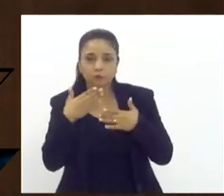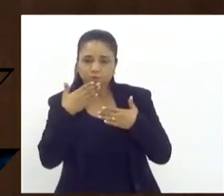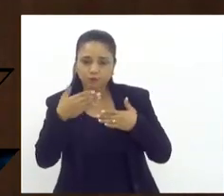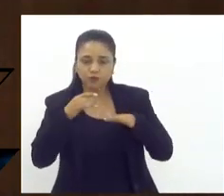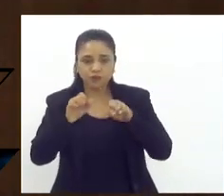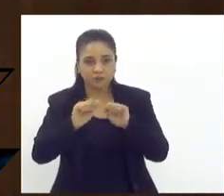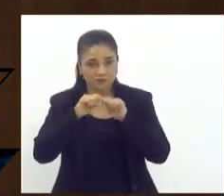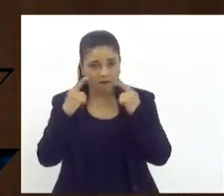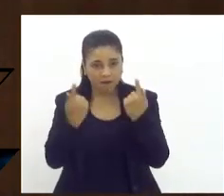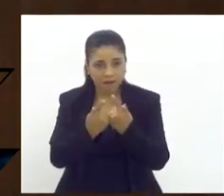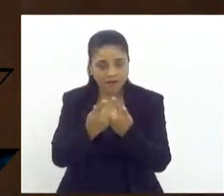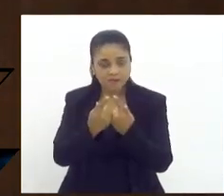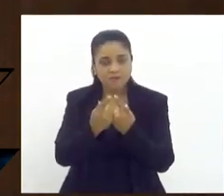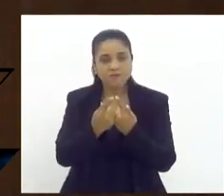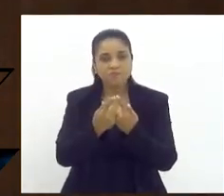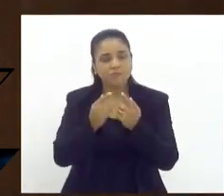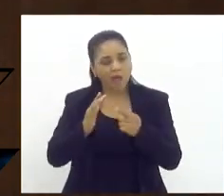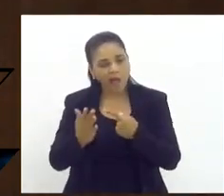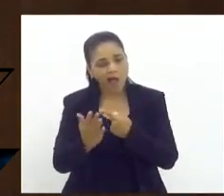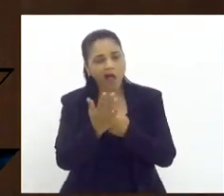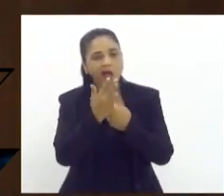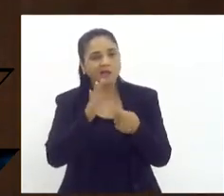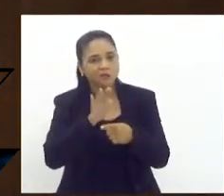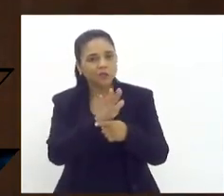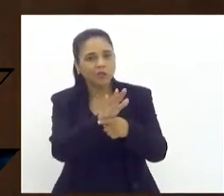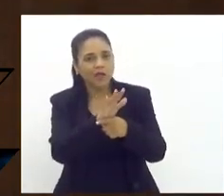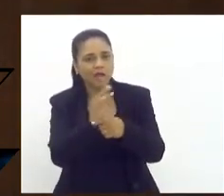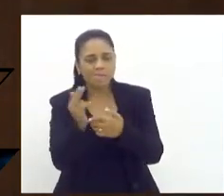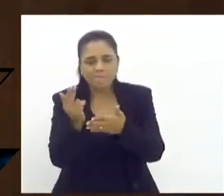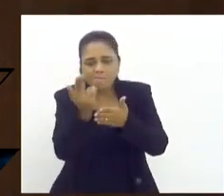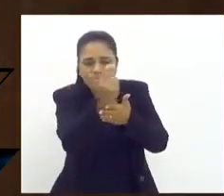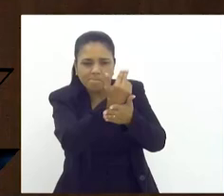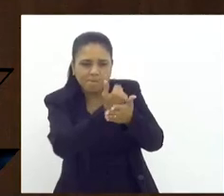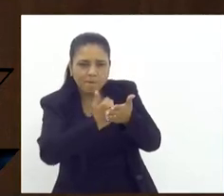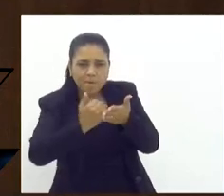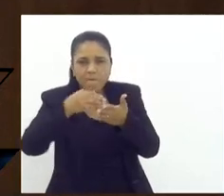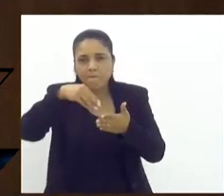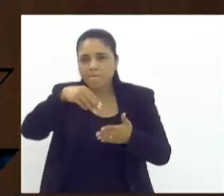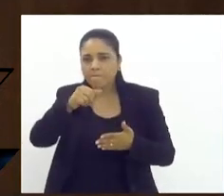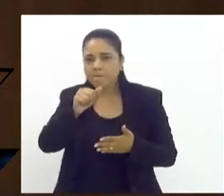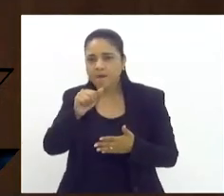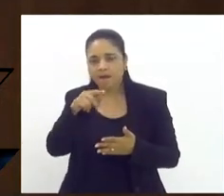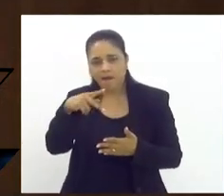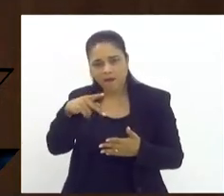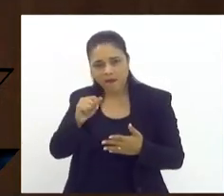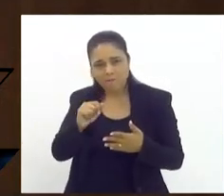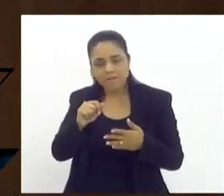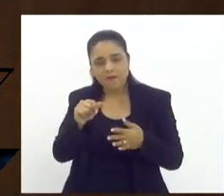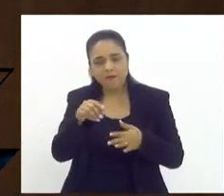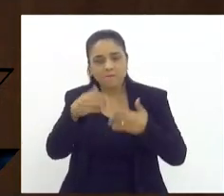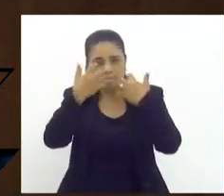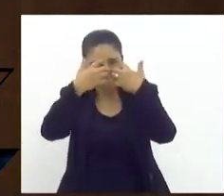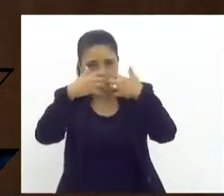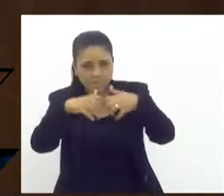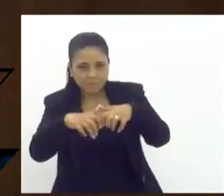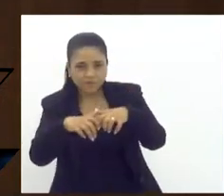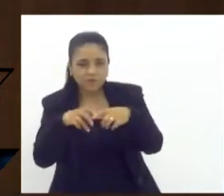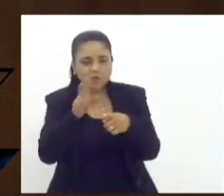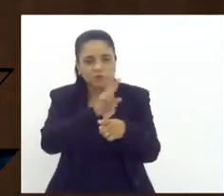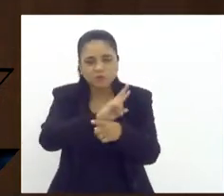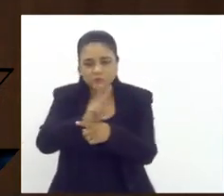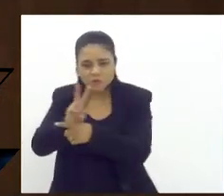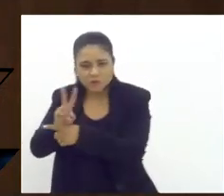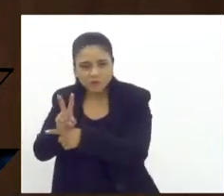fazer uma Pinha de Petrópolis com todas as unidades de conservação com a fauna e flora dessas